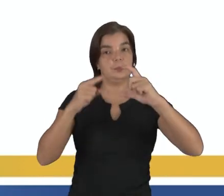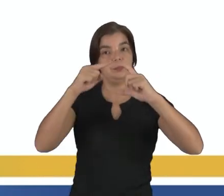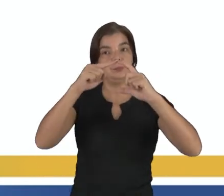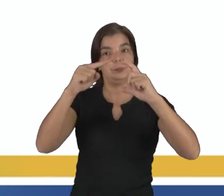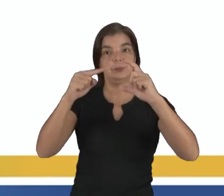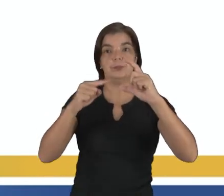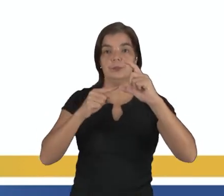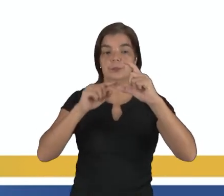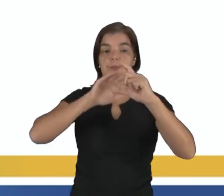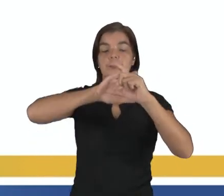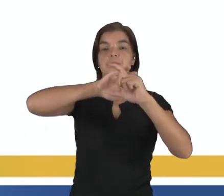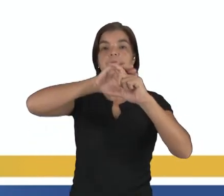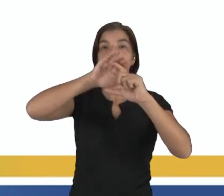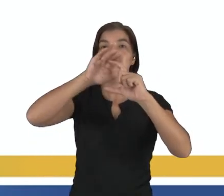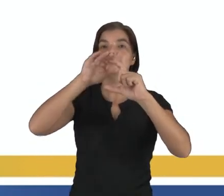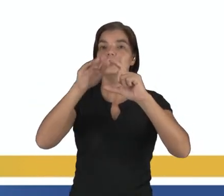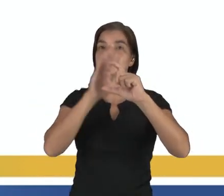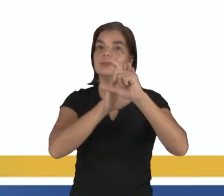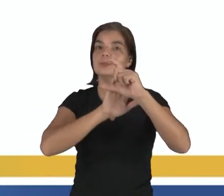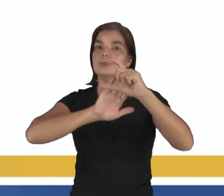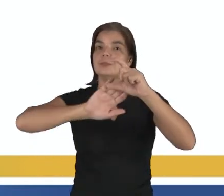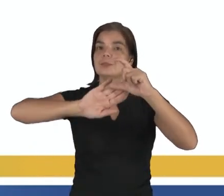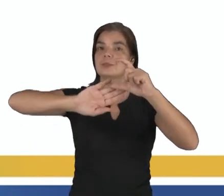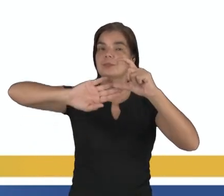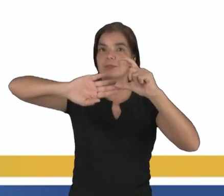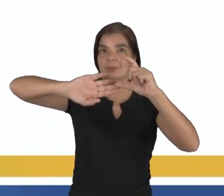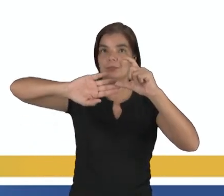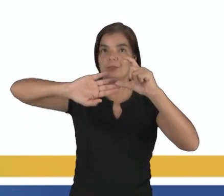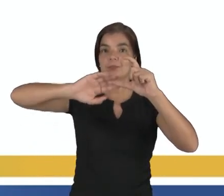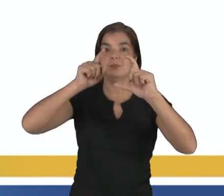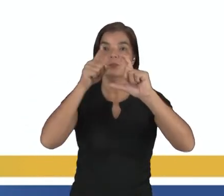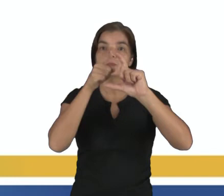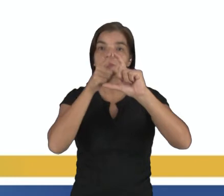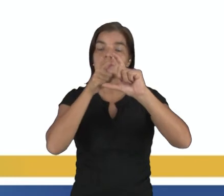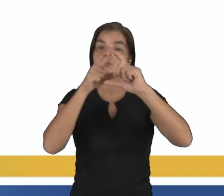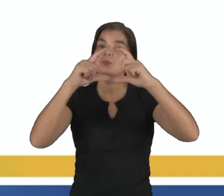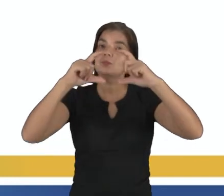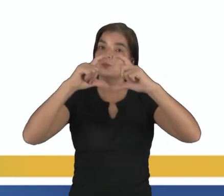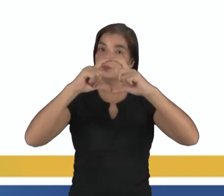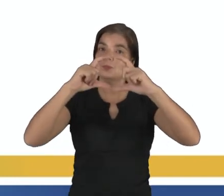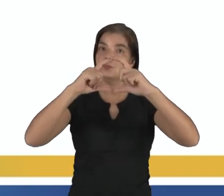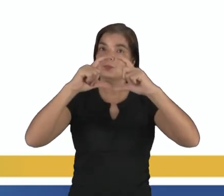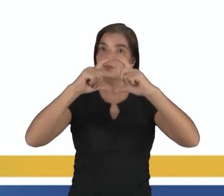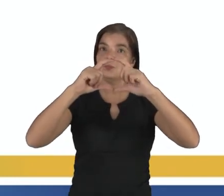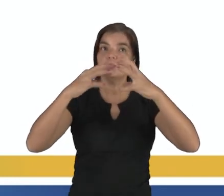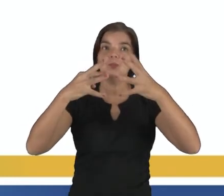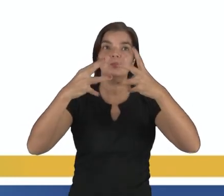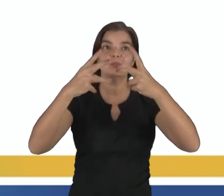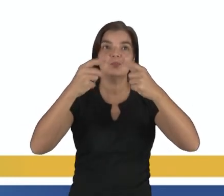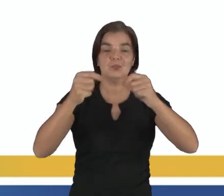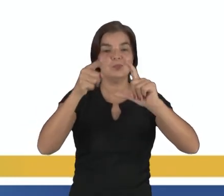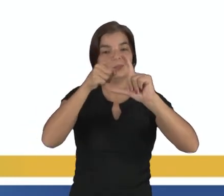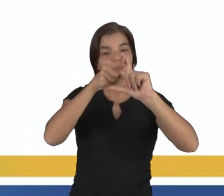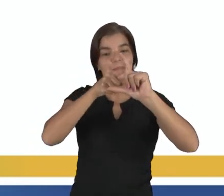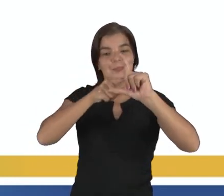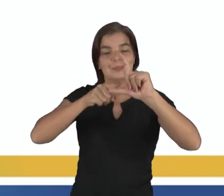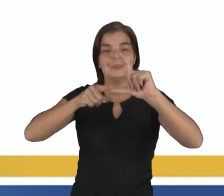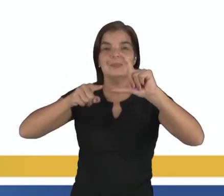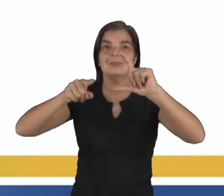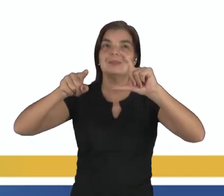a circunferência é a extremidade e o círculo é toda a